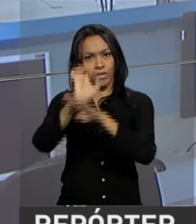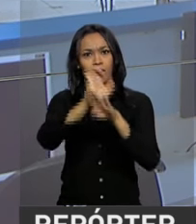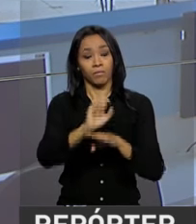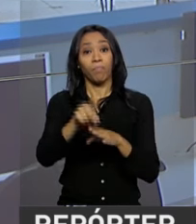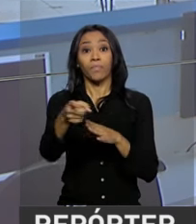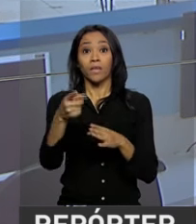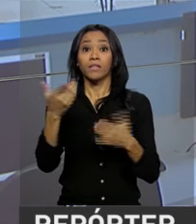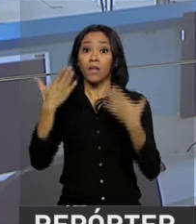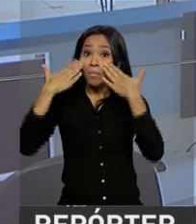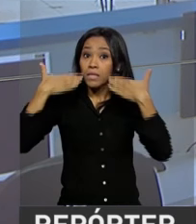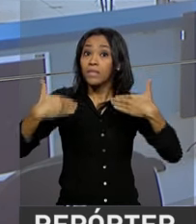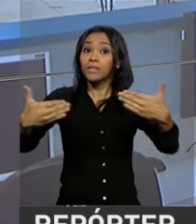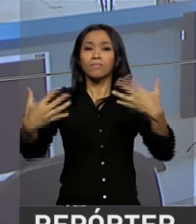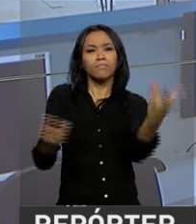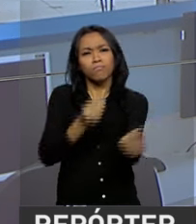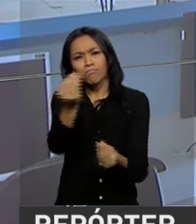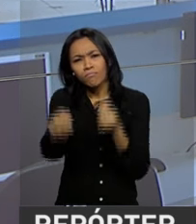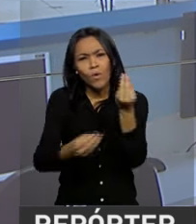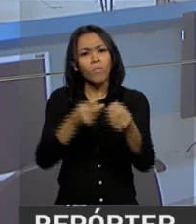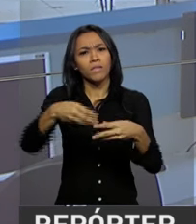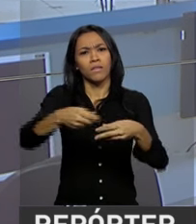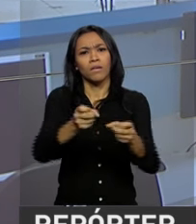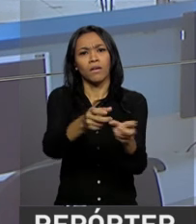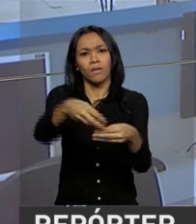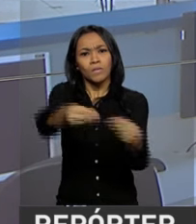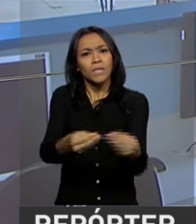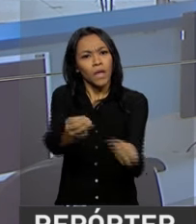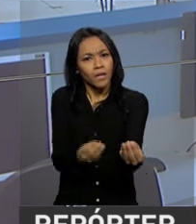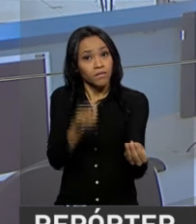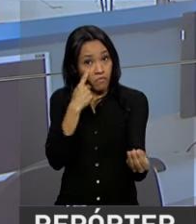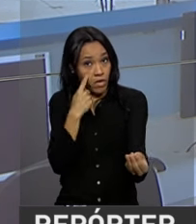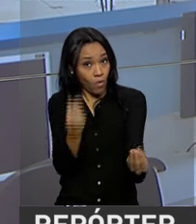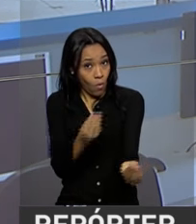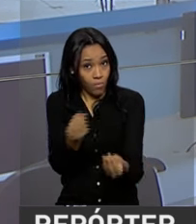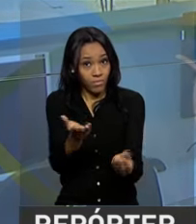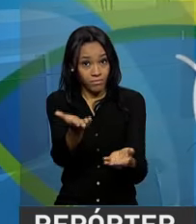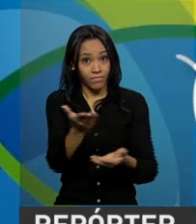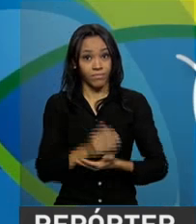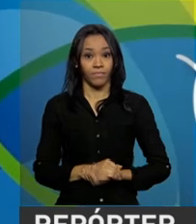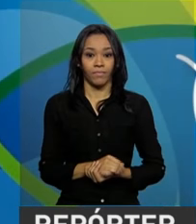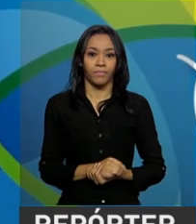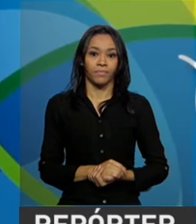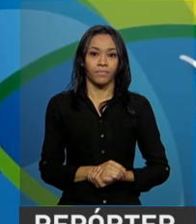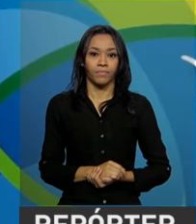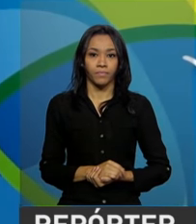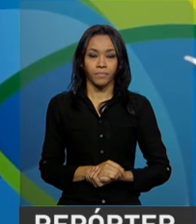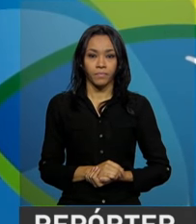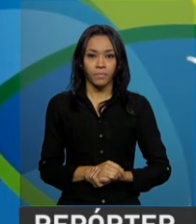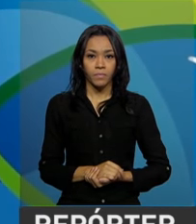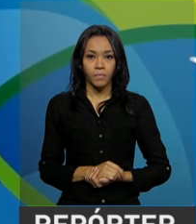uma apresentação de como vão ser os ingressos. Vamos ver como é que eles ficaram?